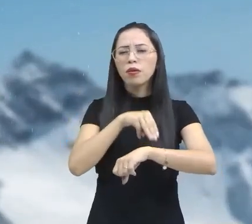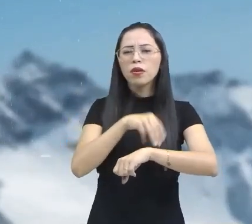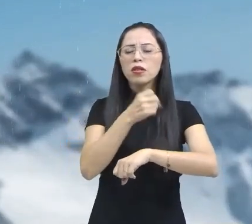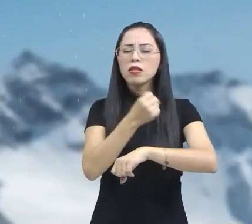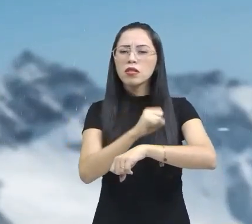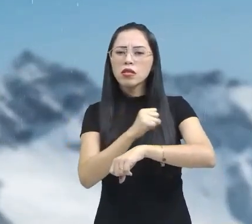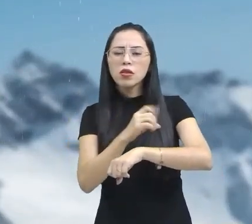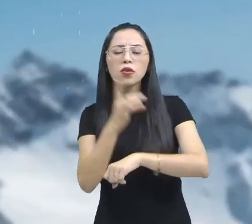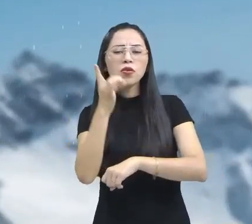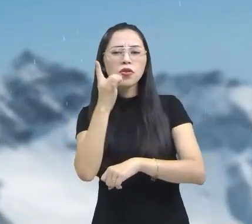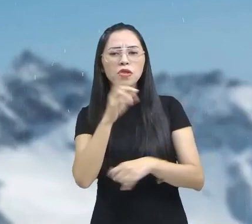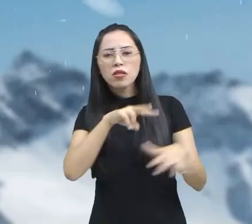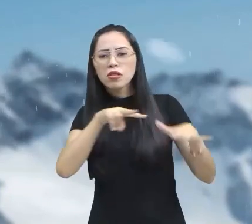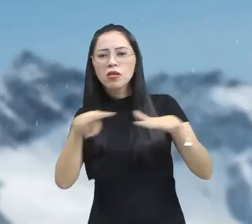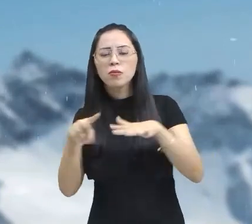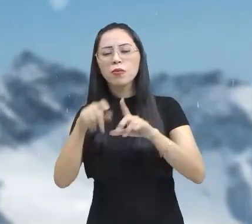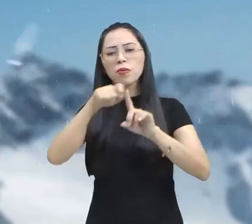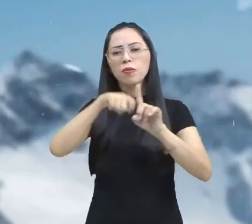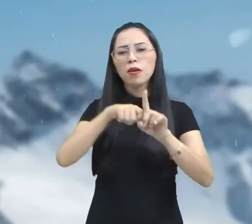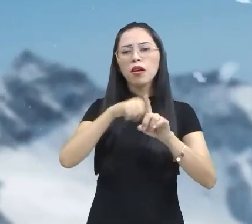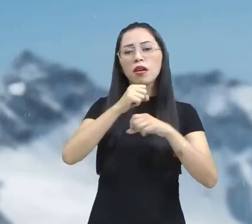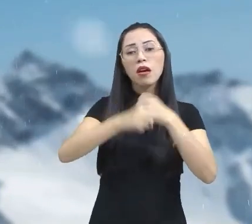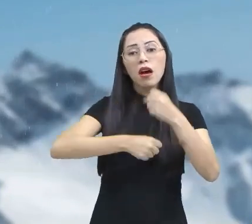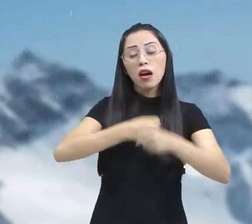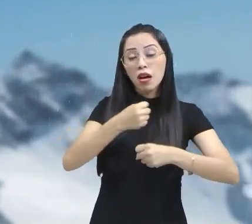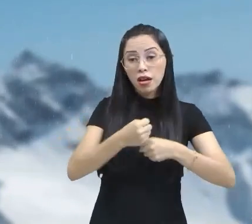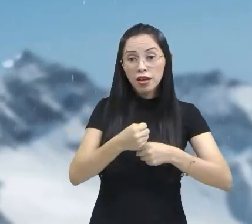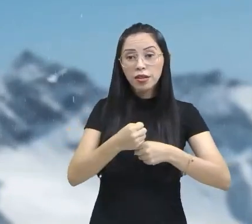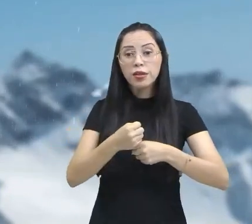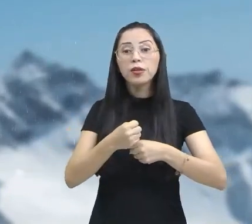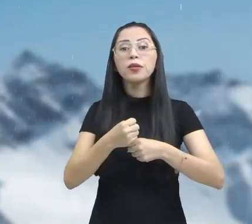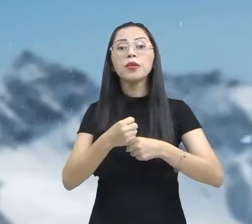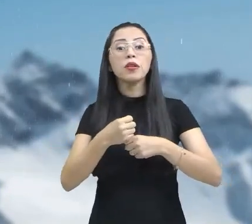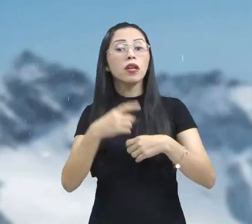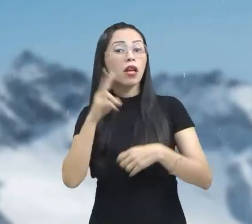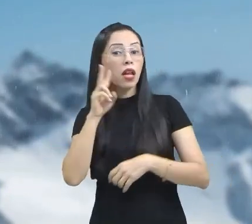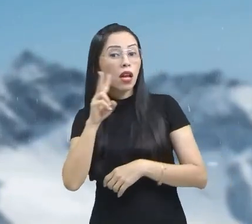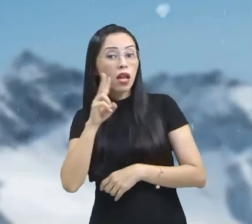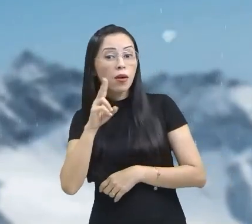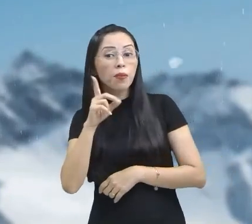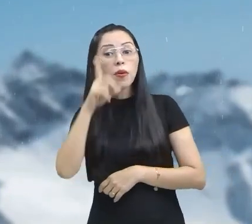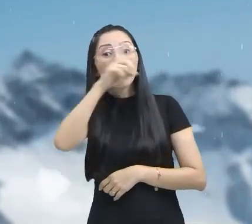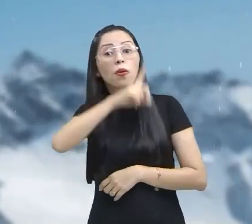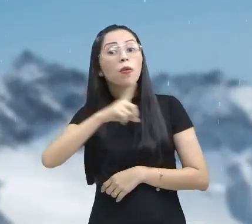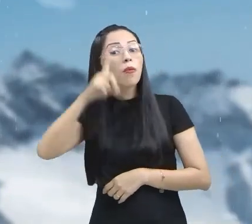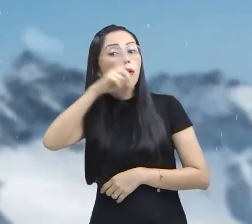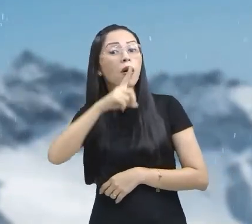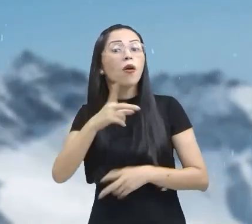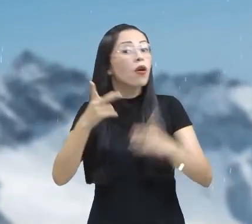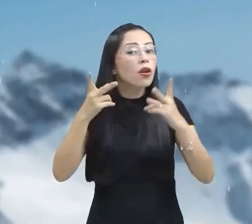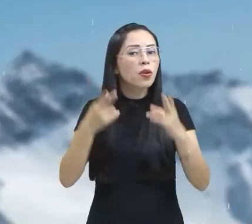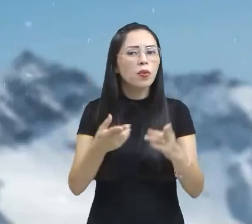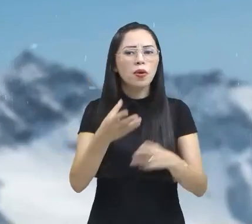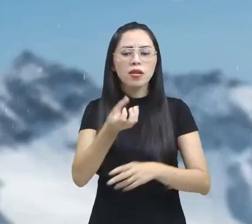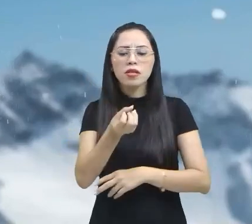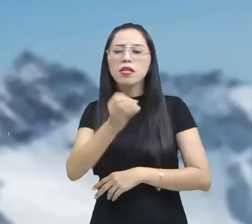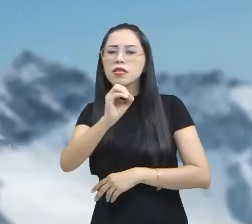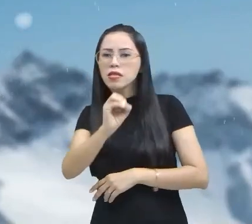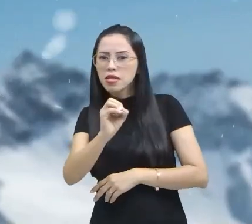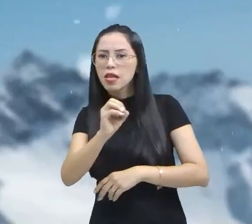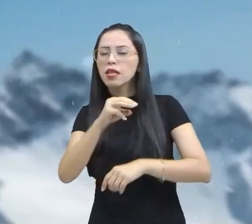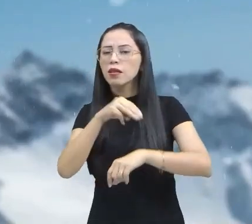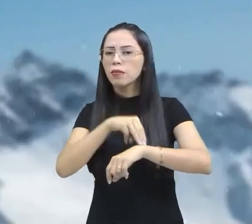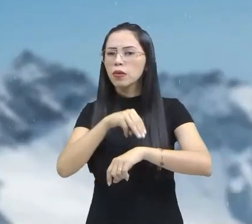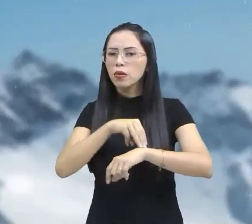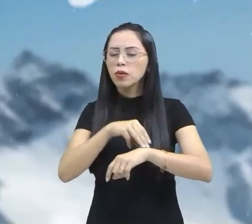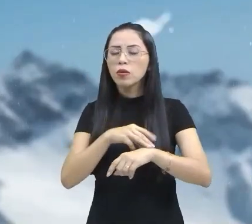dias, semana, mês. Só para lembrar, 1 hora tem quanto? 60 minutos. 1 minuto tem quanto?